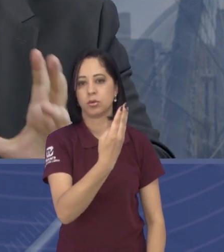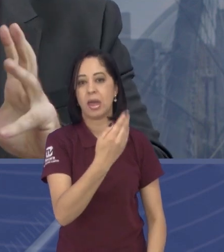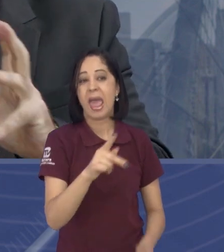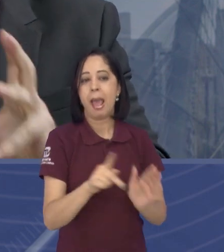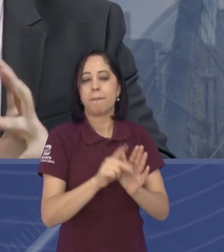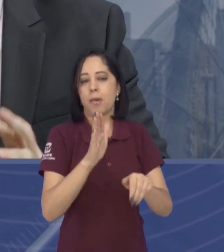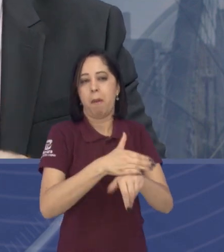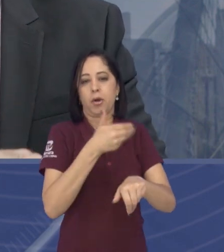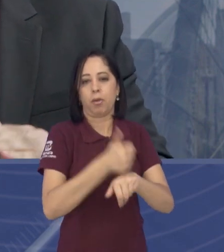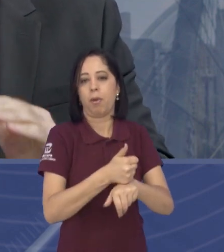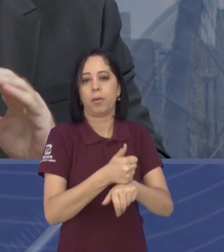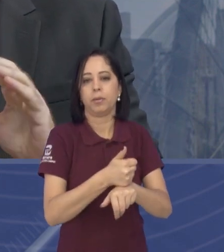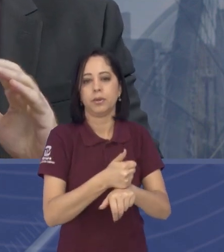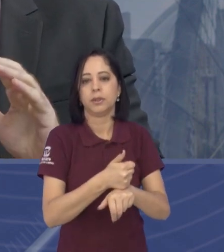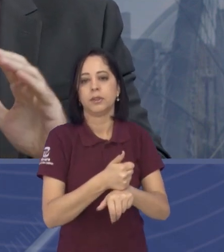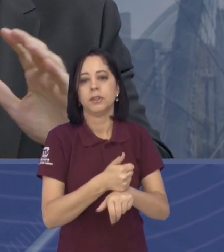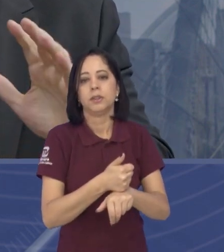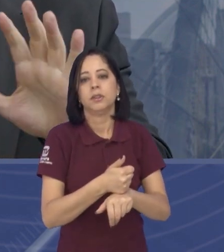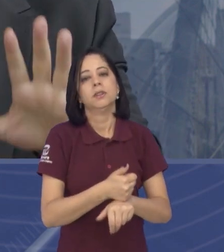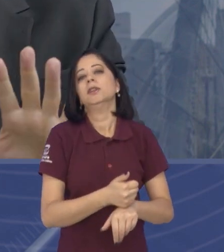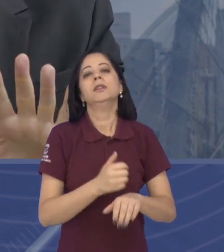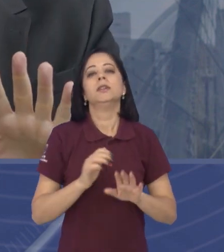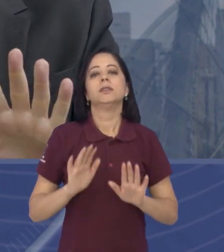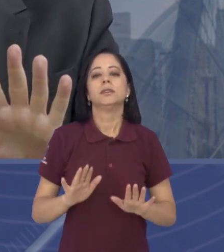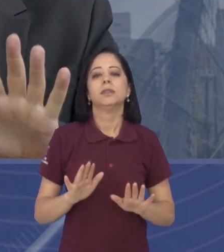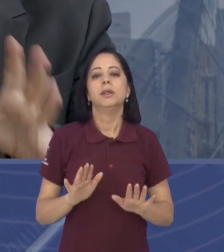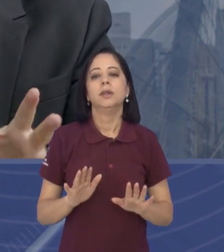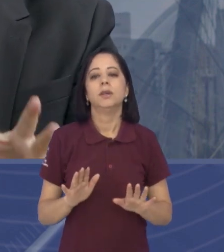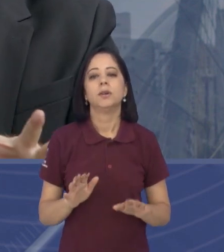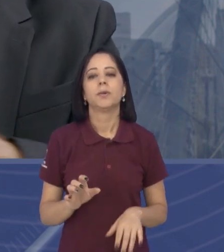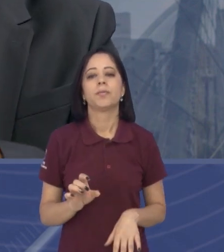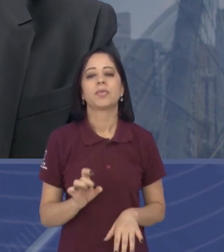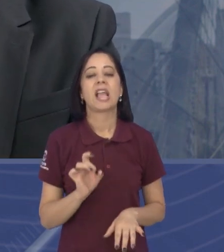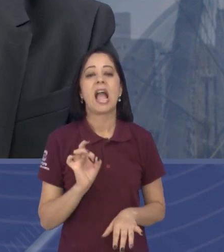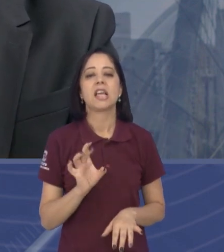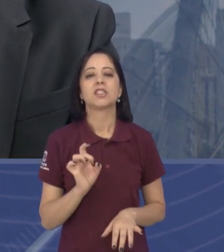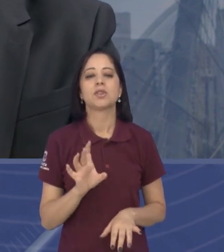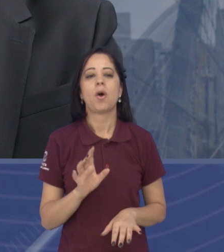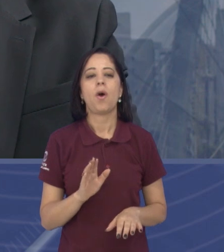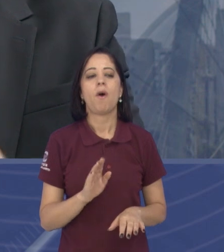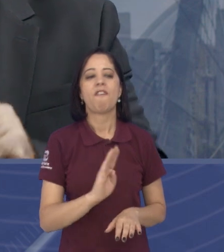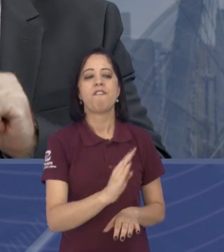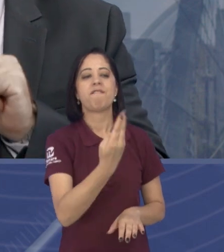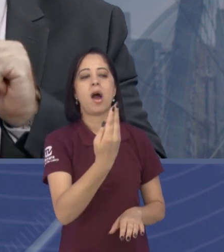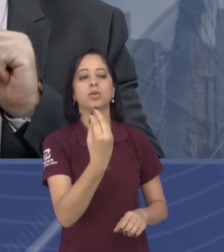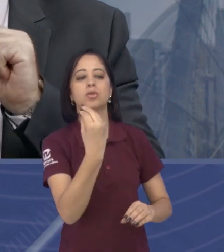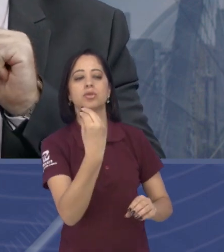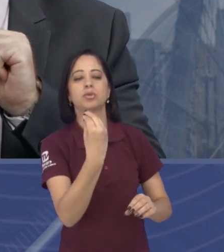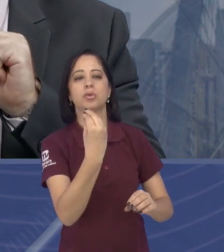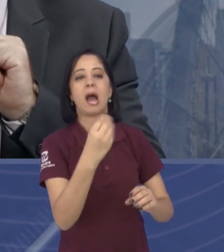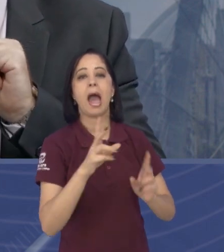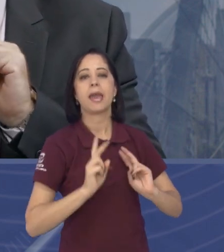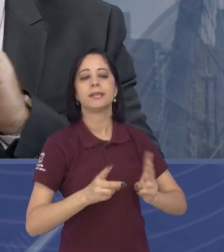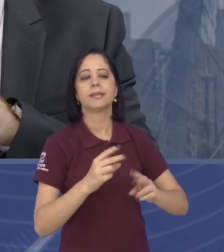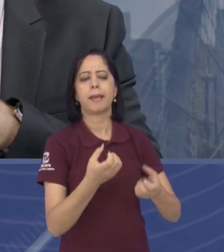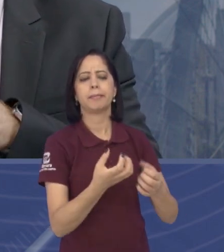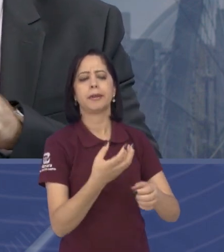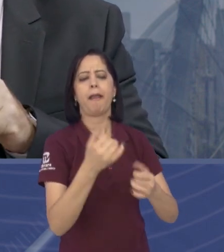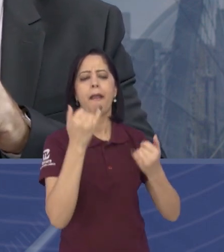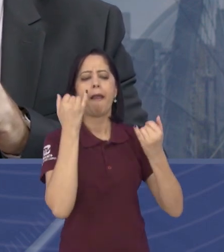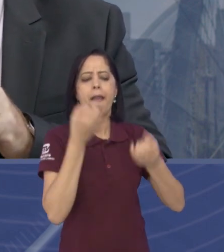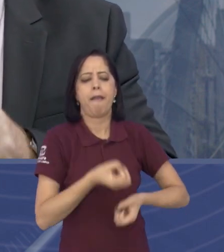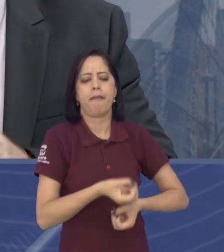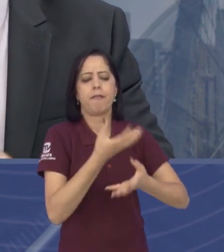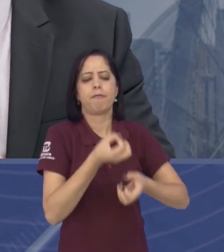Vamos dizer assim. Tá? Onde ele está ali só para captar dados da pessoa. Então, a pessoa sempre tem que desconfiar